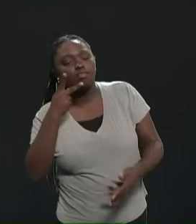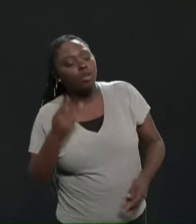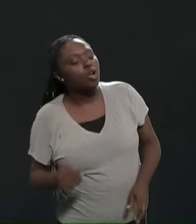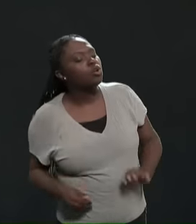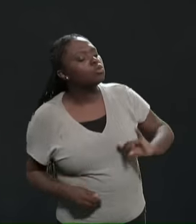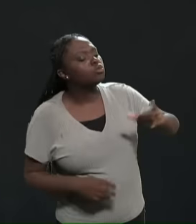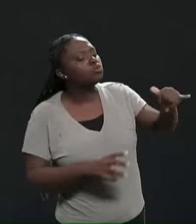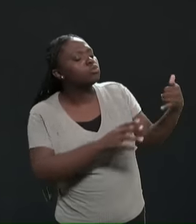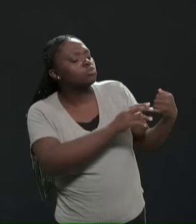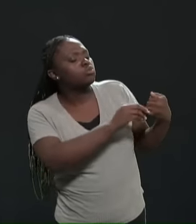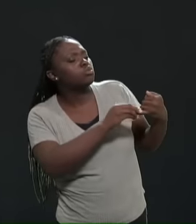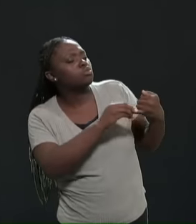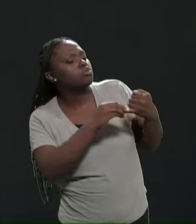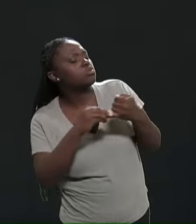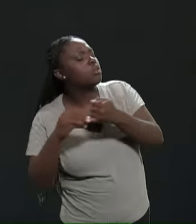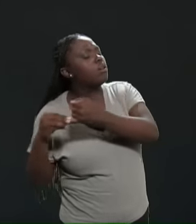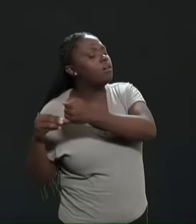Josué.